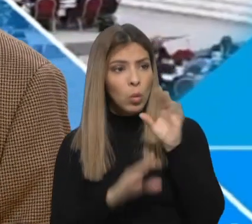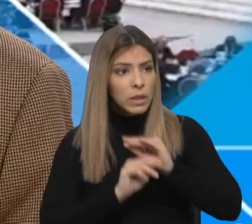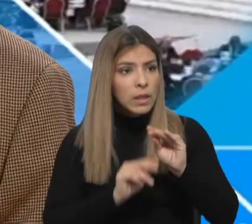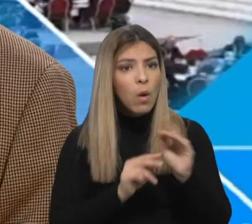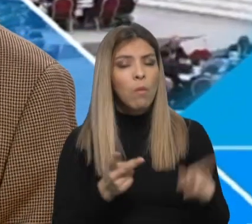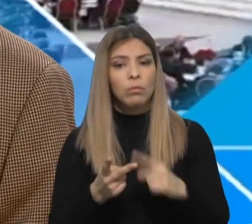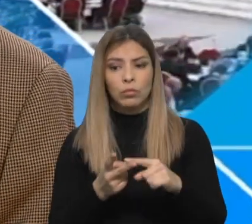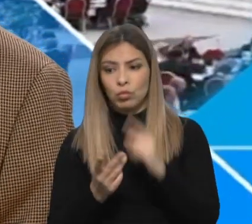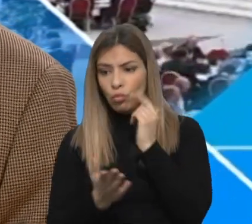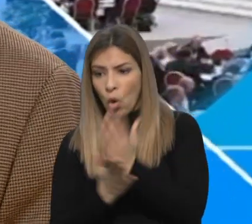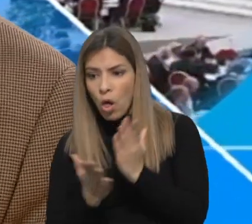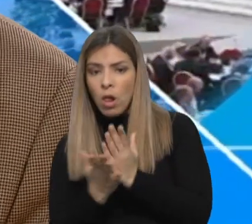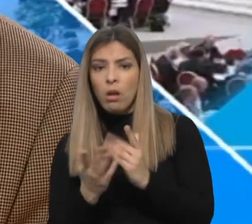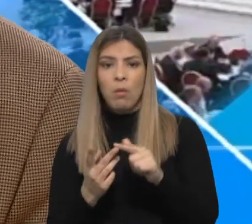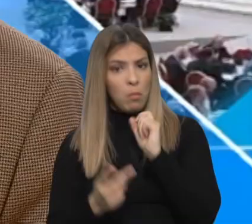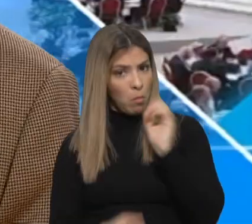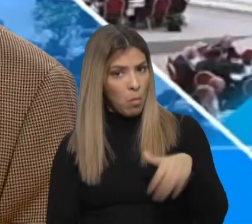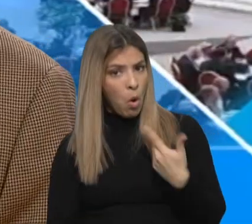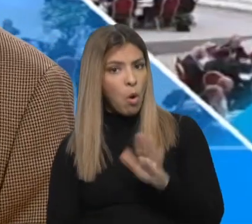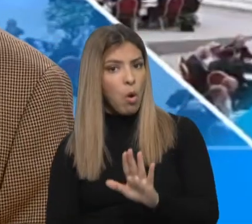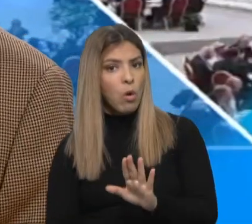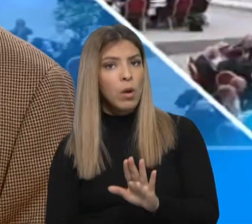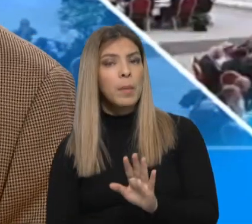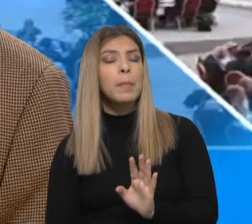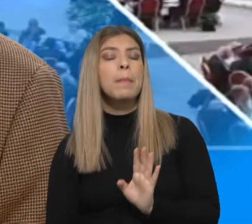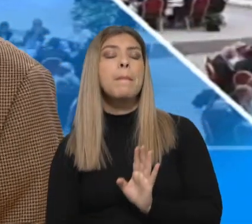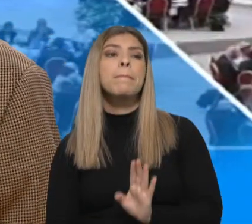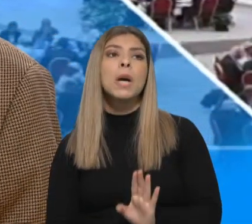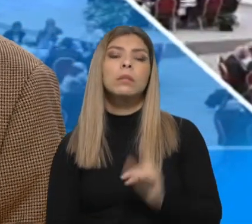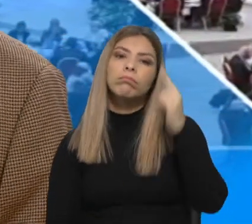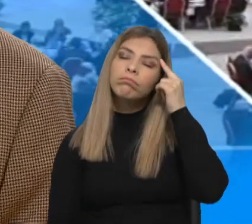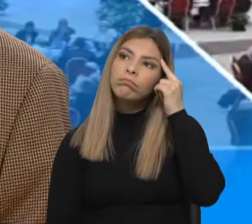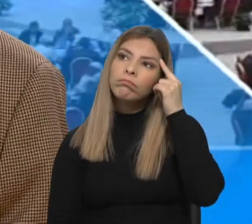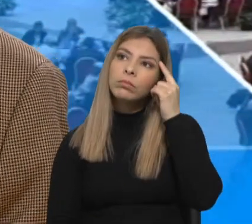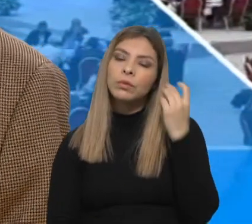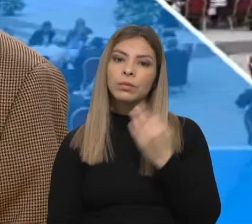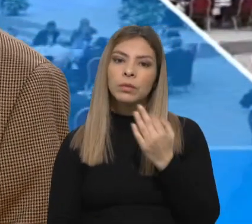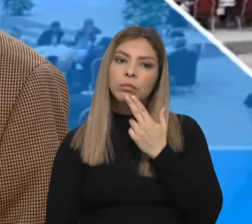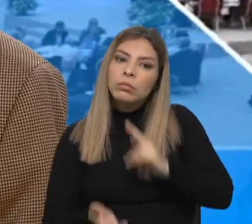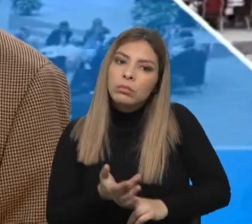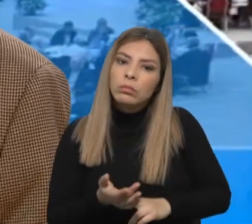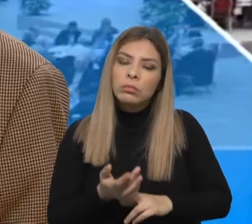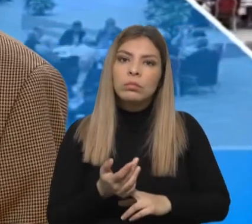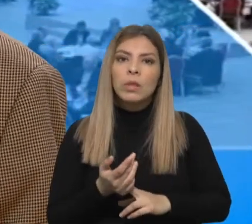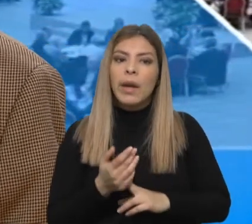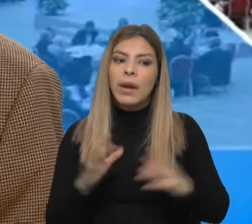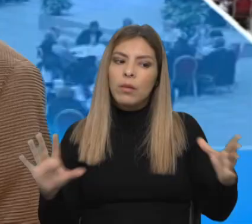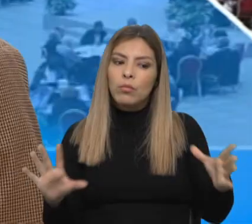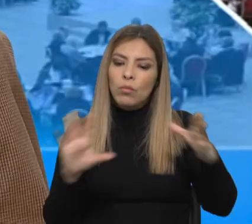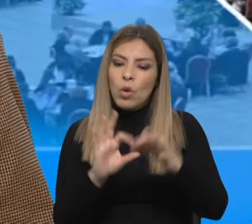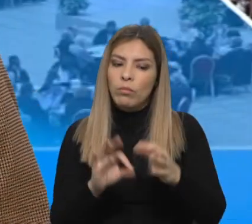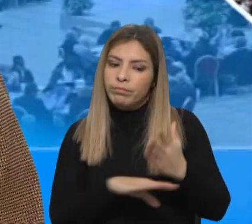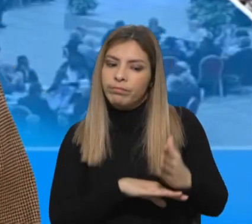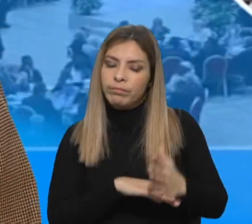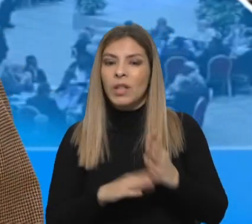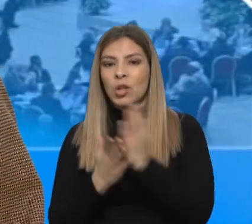escolas. Mas também a ideia de que, atualmente, é uma realidade completamente aliada do contexto escolar também